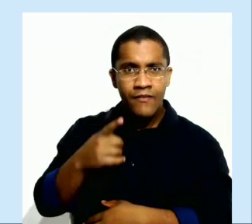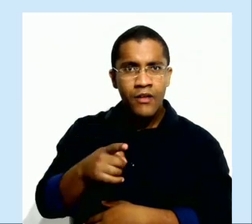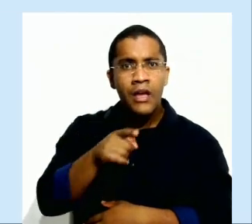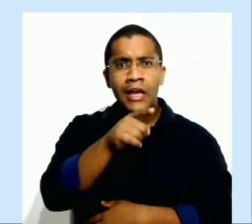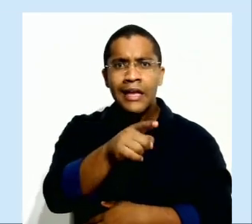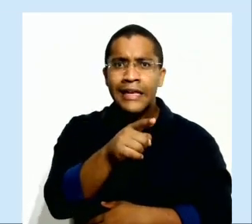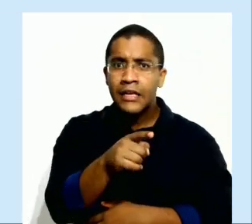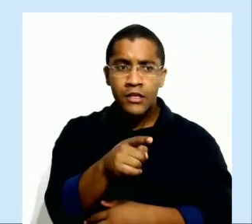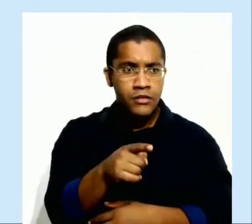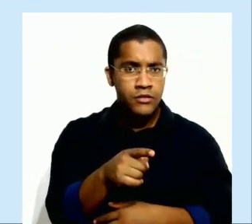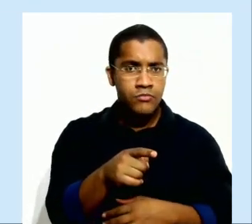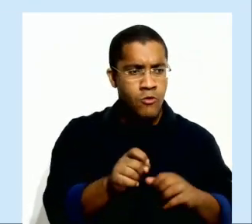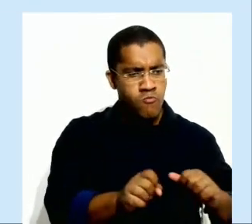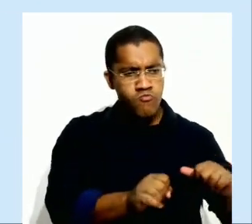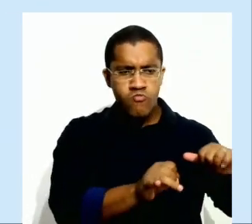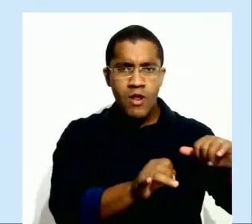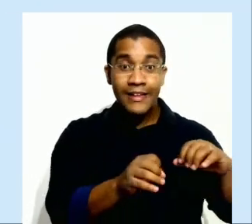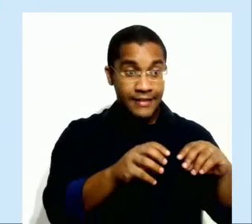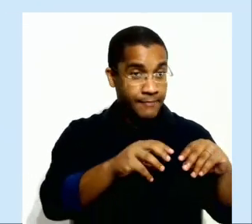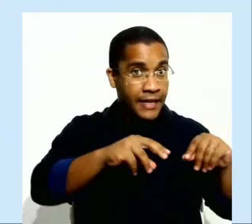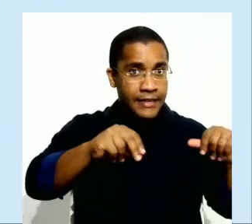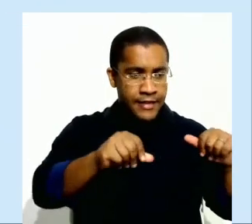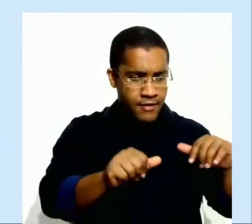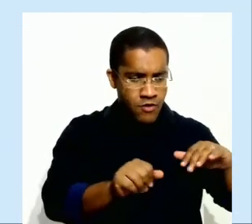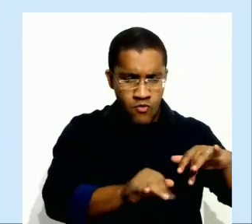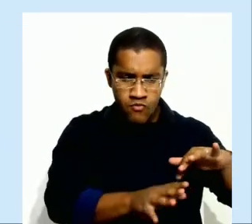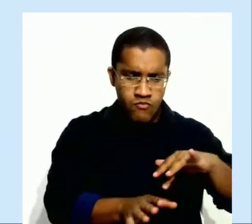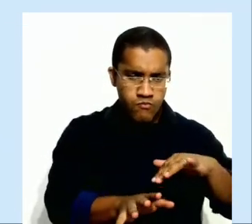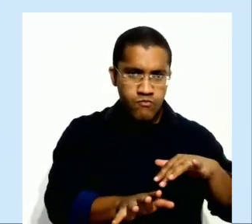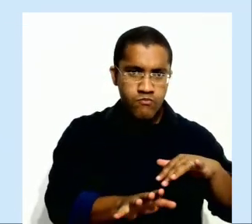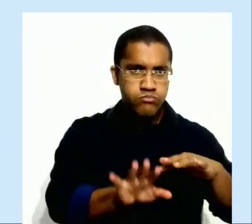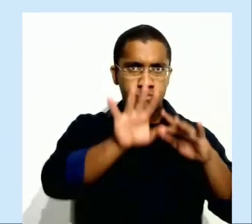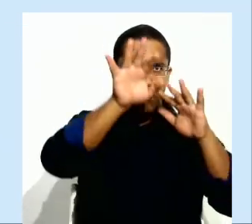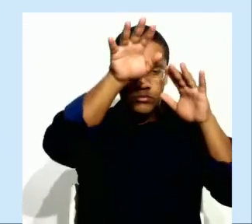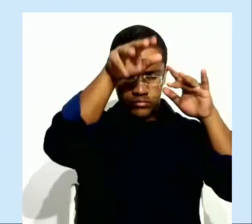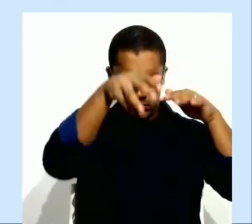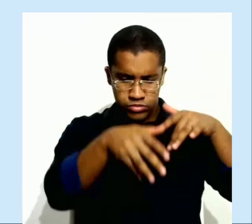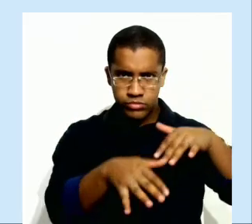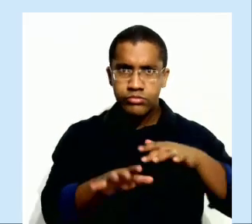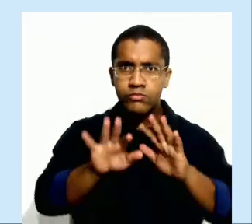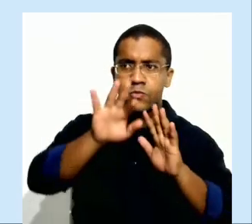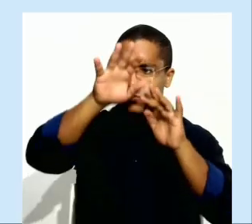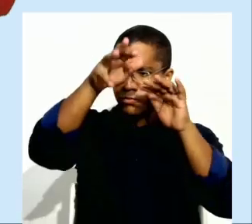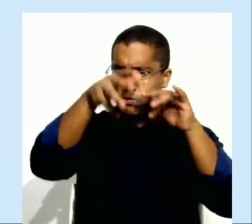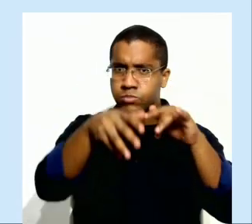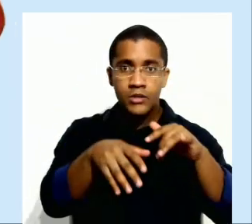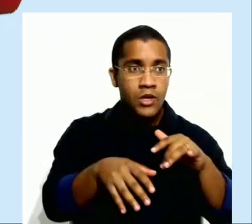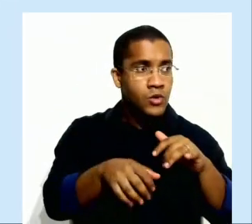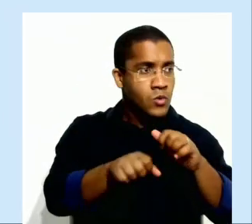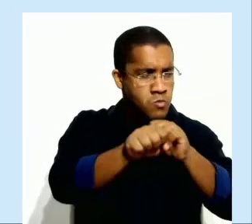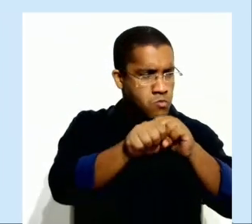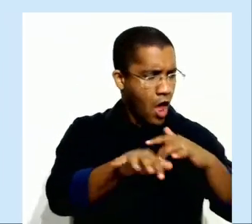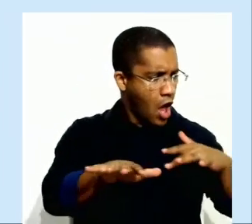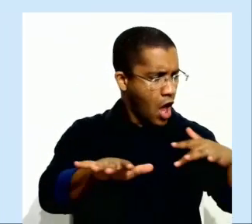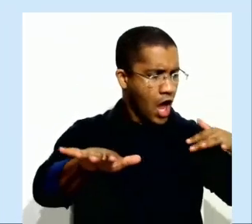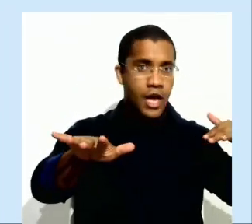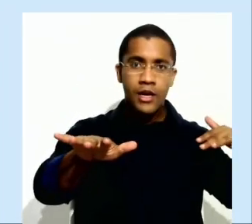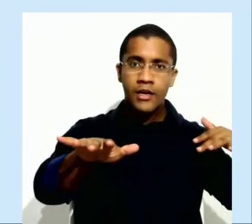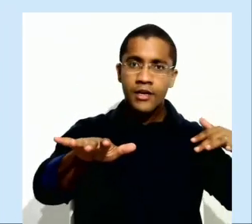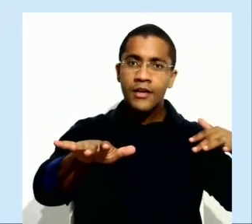Vejam só, o cara marchou então por terra, pelos Alpes, com seu exército